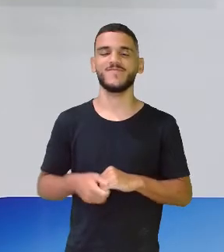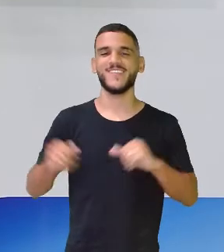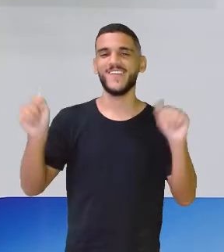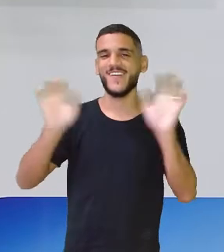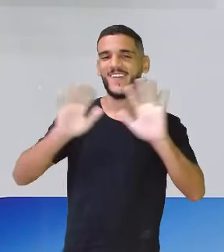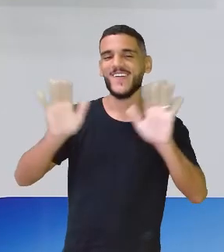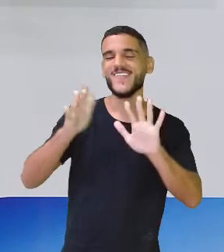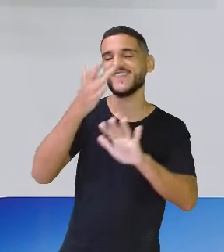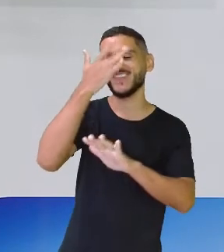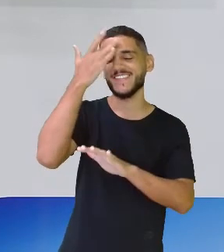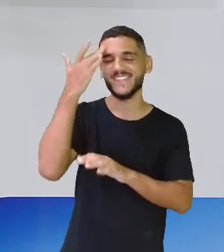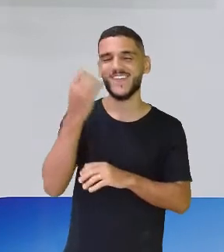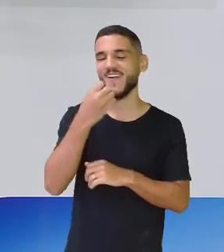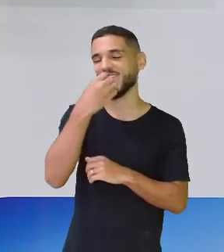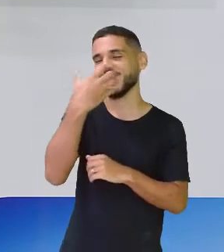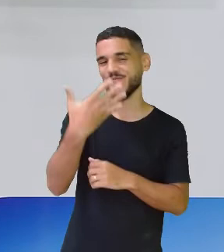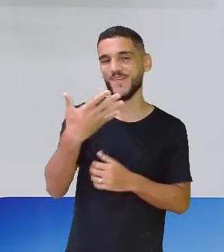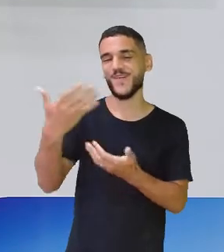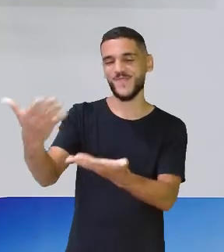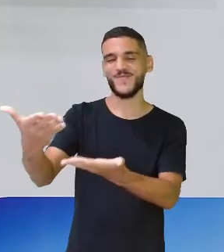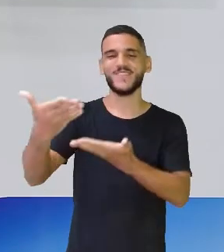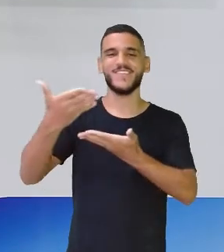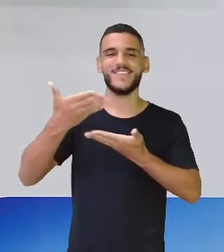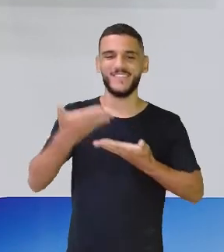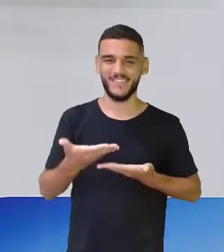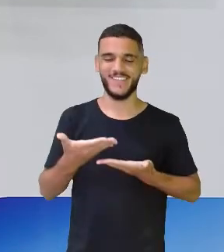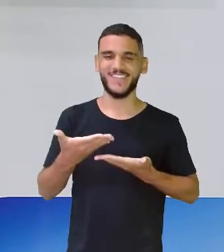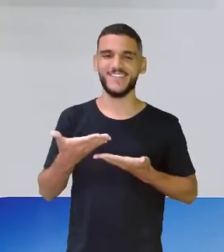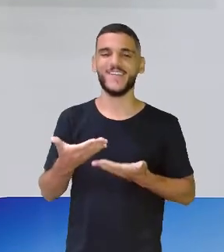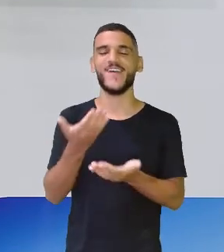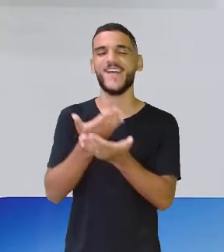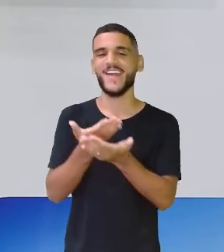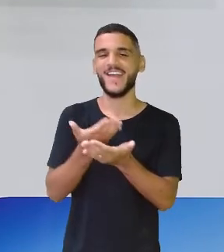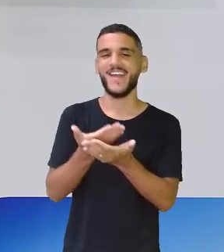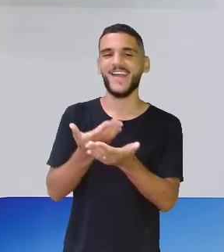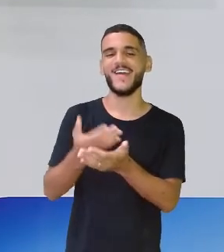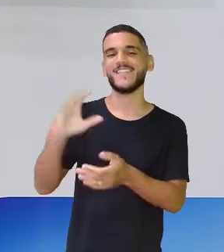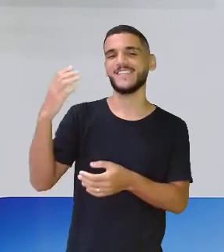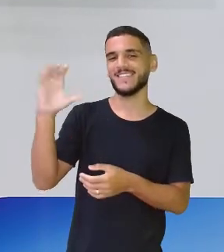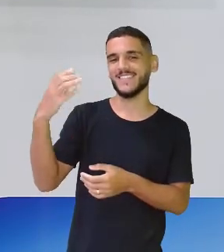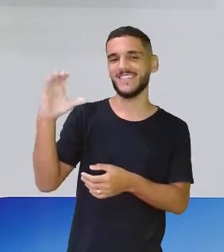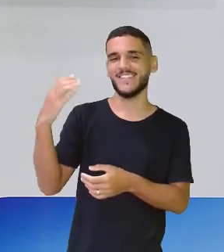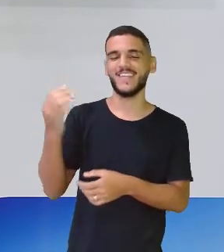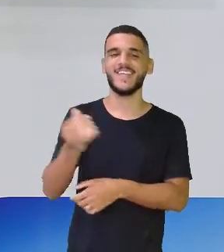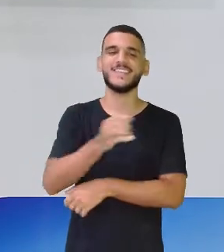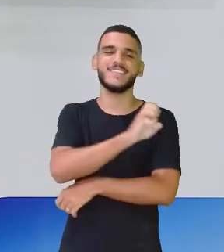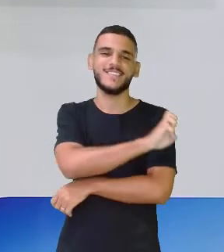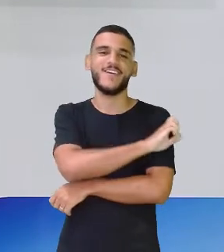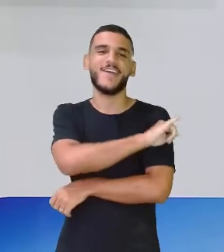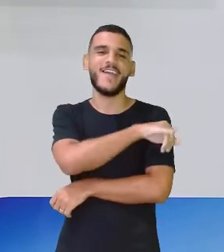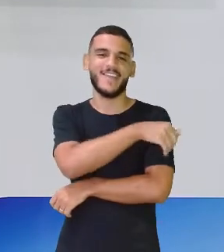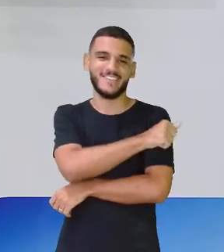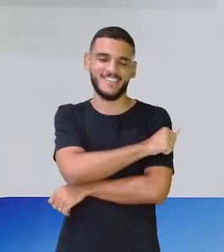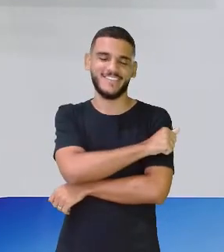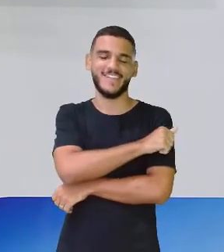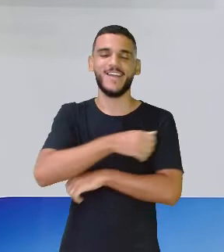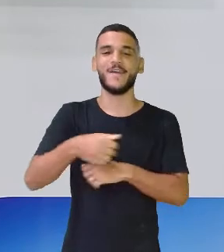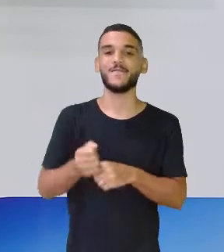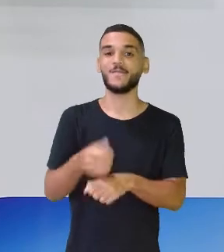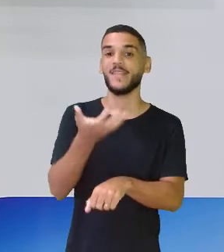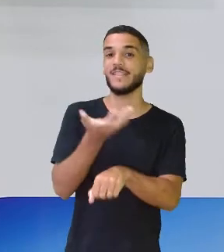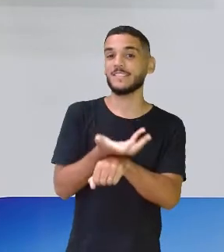Oi, pessoal! Bem-vindos, bem-vindas à nossa aula de Ciências da Educação de Jovens e Adultos. Essa disciplina